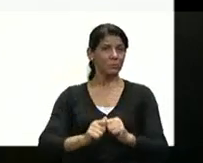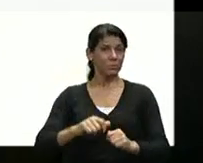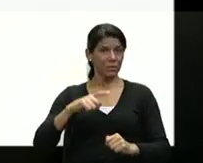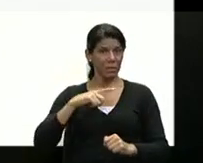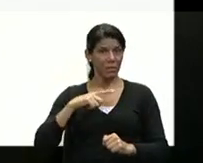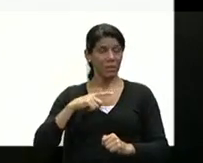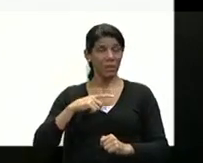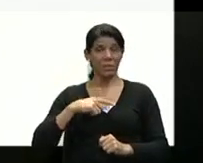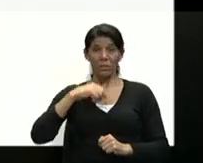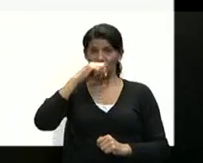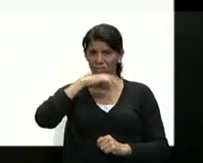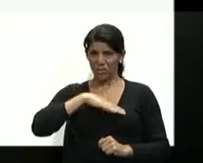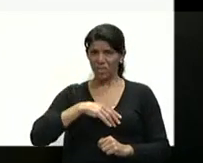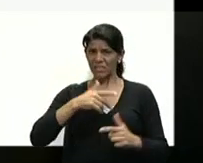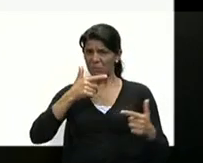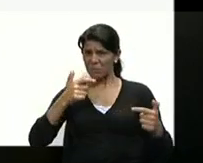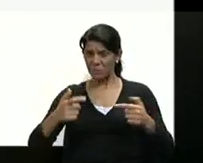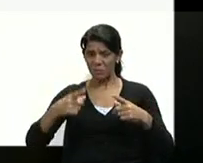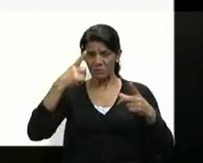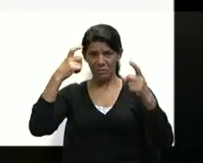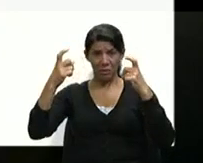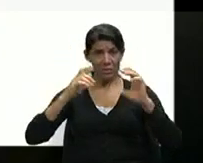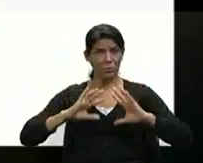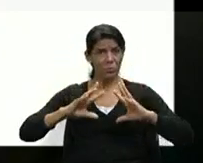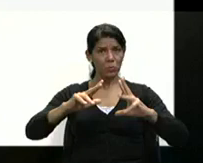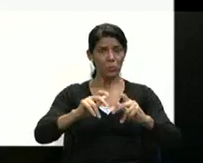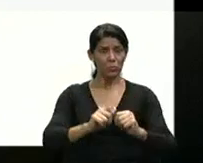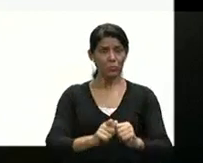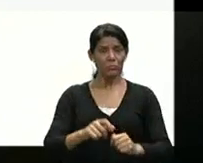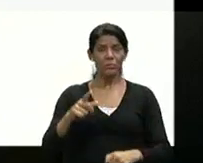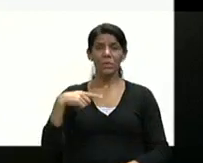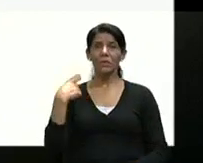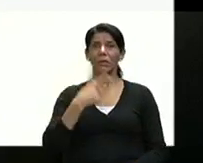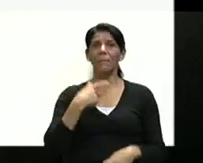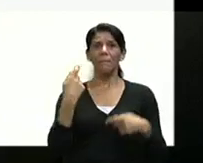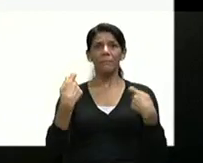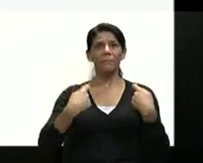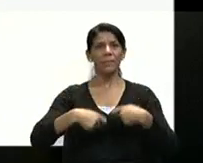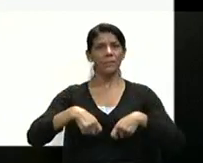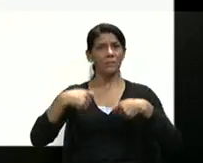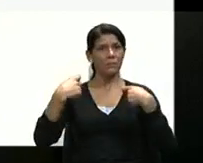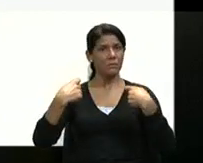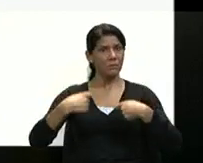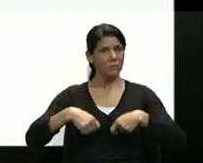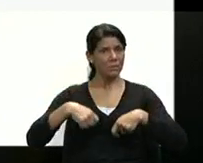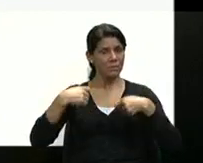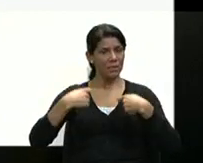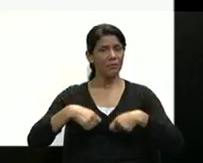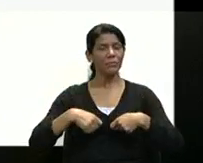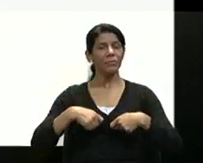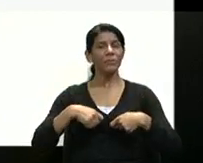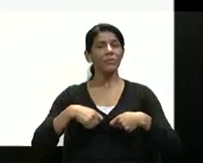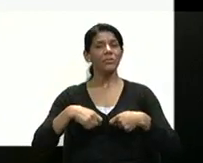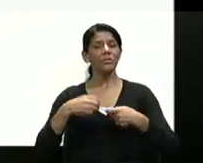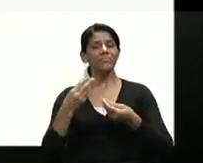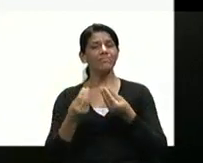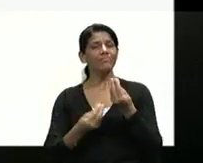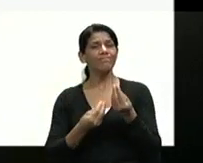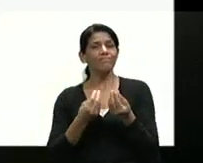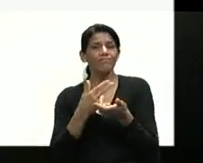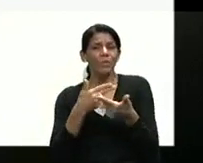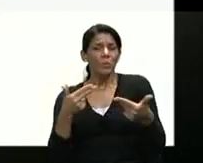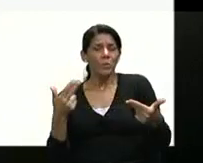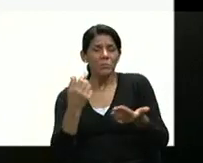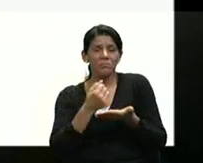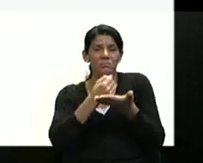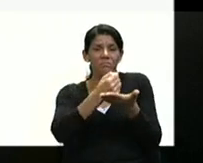para todos os lados, nós precisamos de ações que